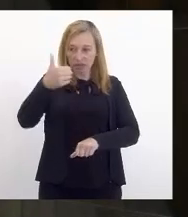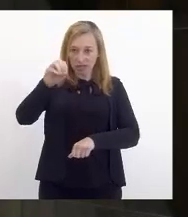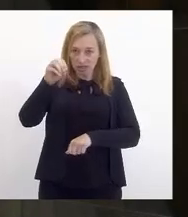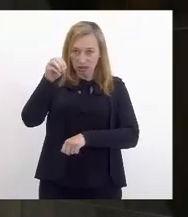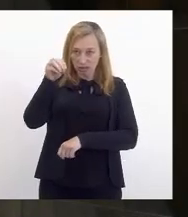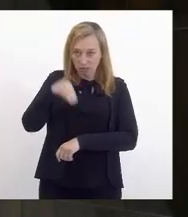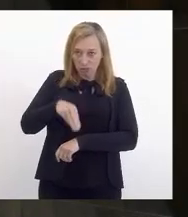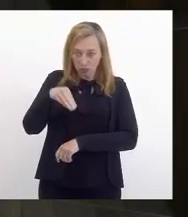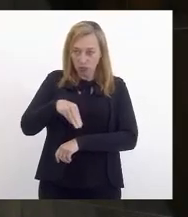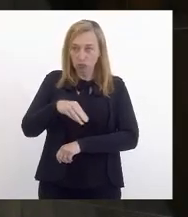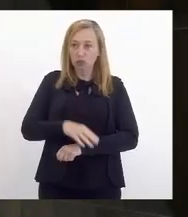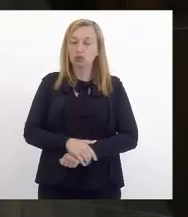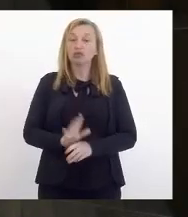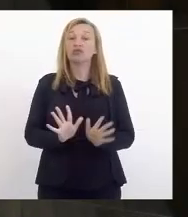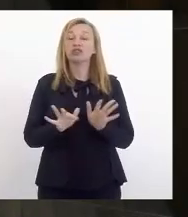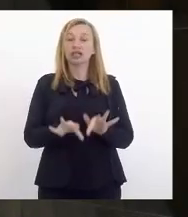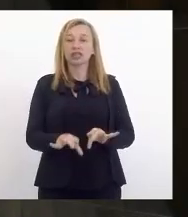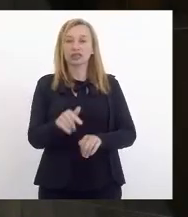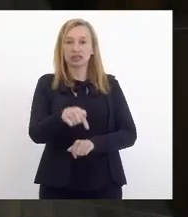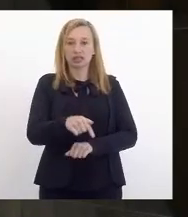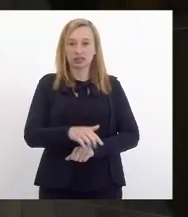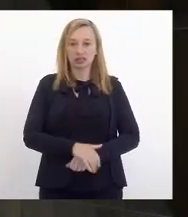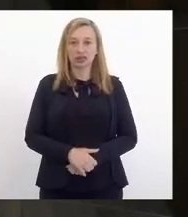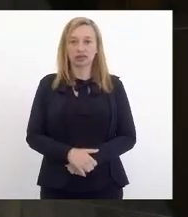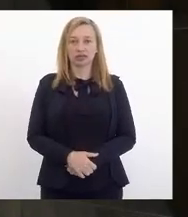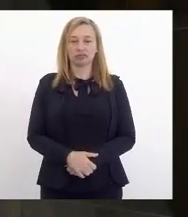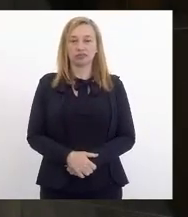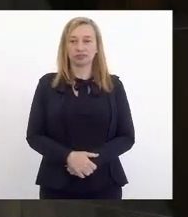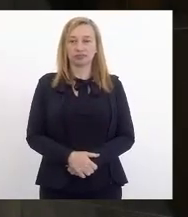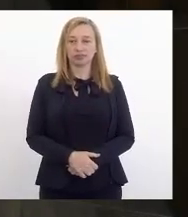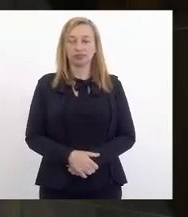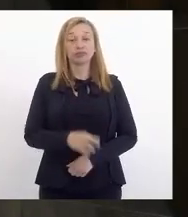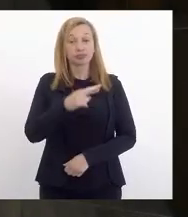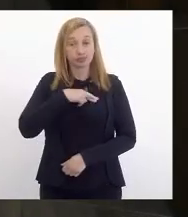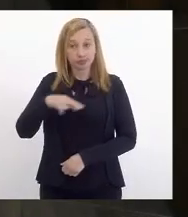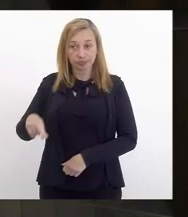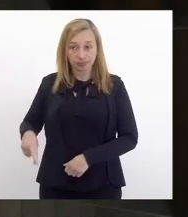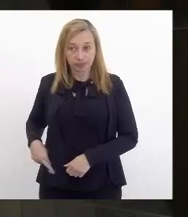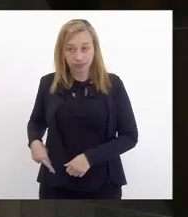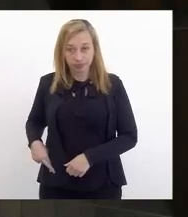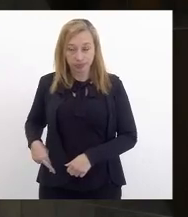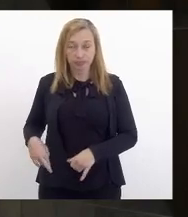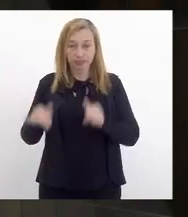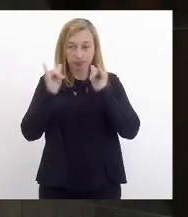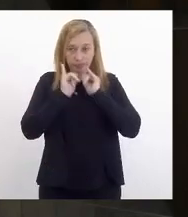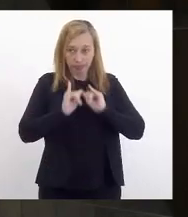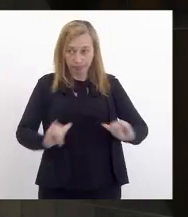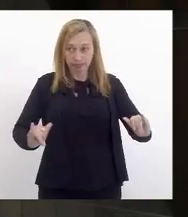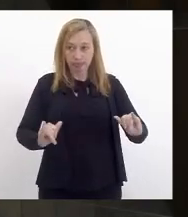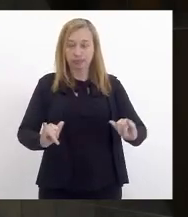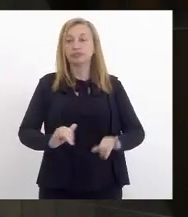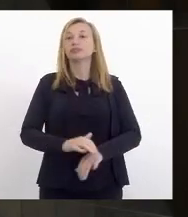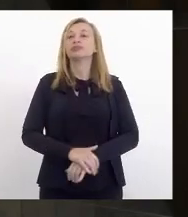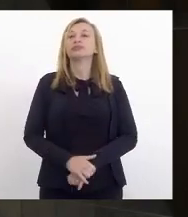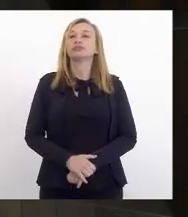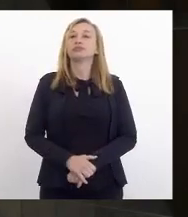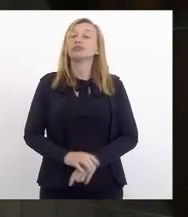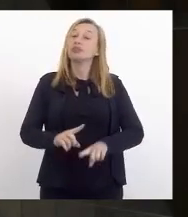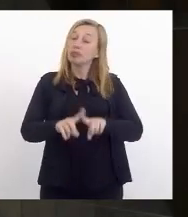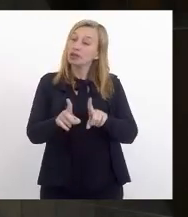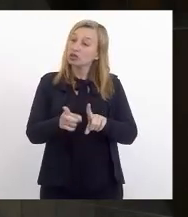minutos, encerro aqui. A República foi proclamada,